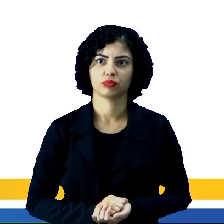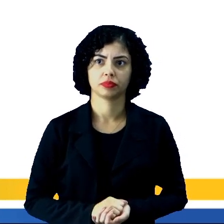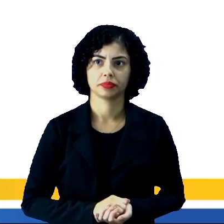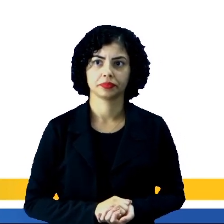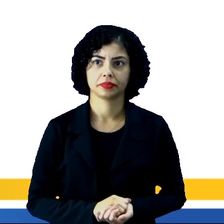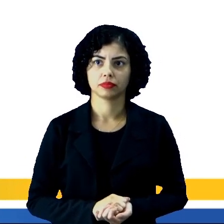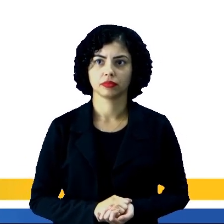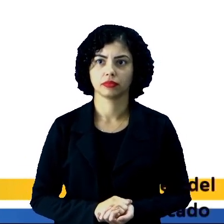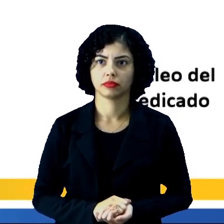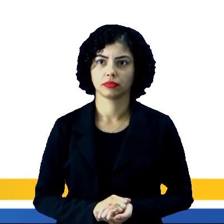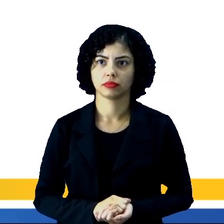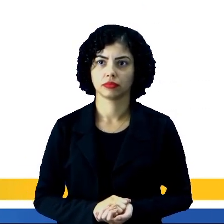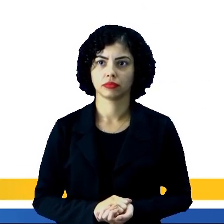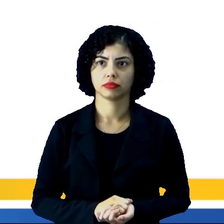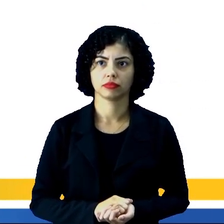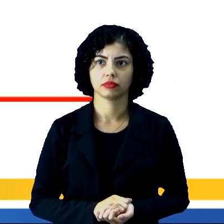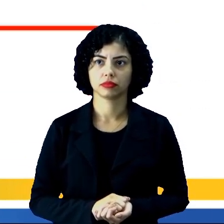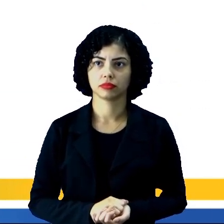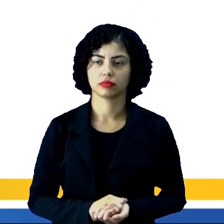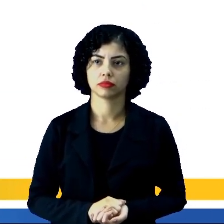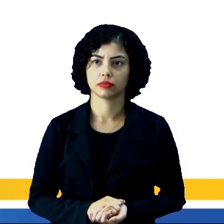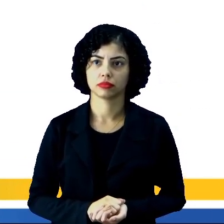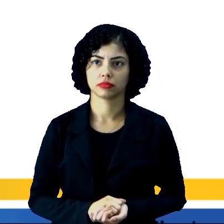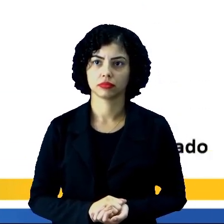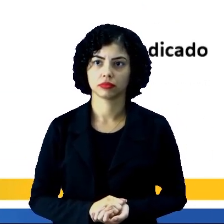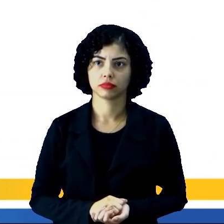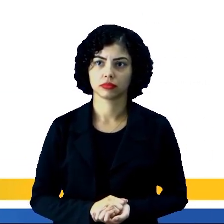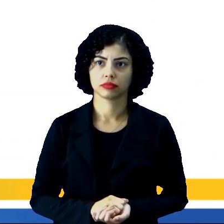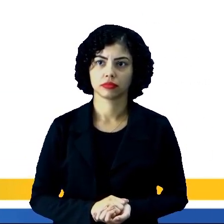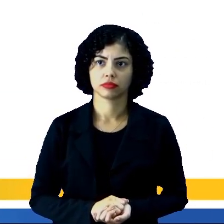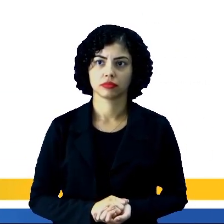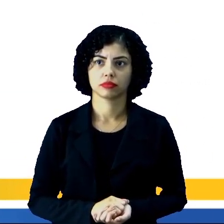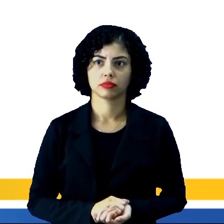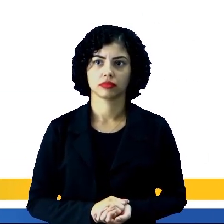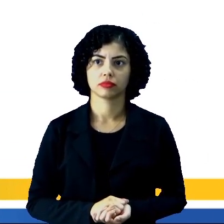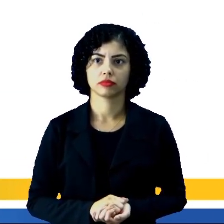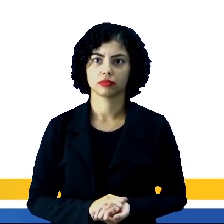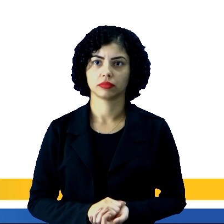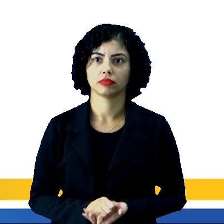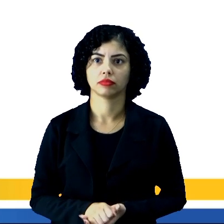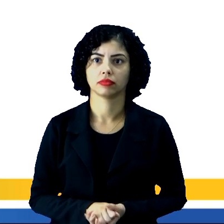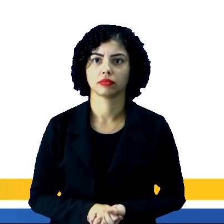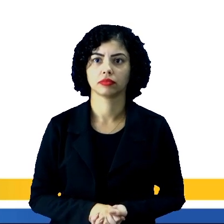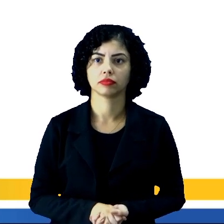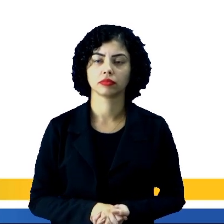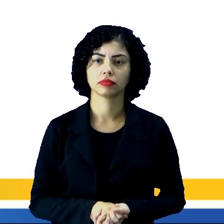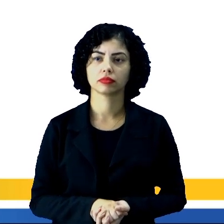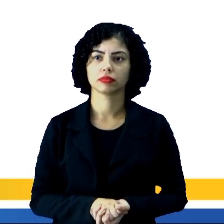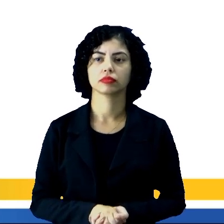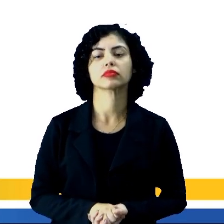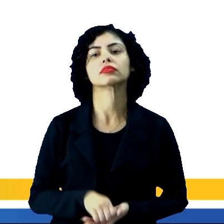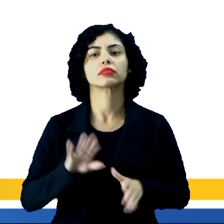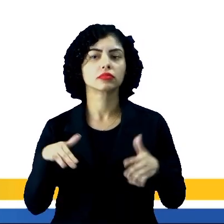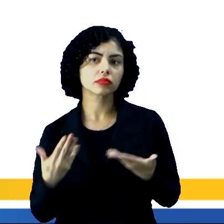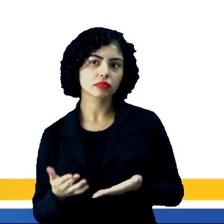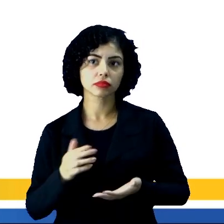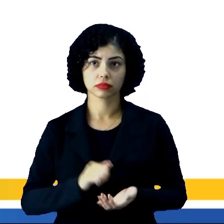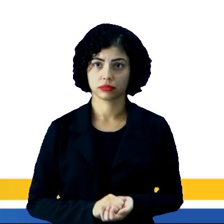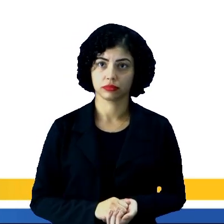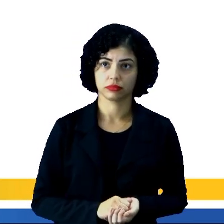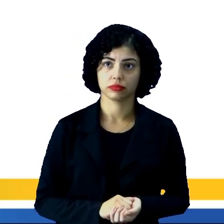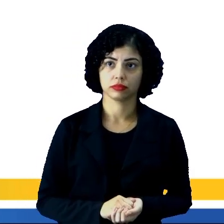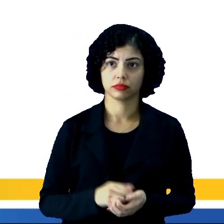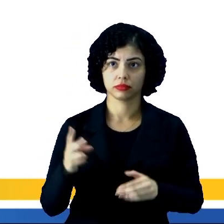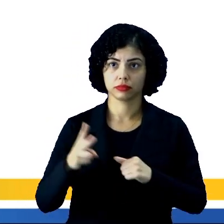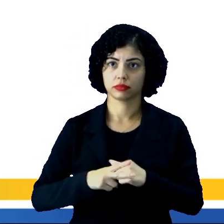então o presidente é o sujeito Então vamos marcar o sujeito de amarelo Qual é o núcleo do